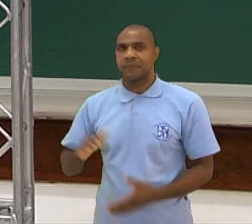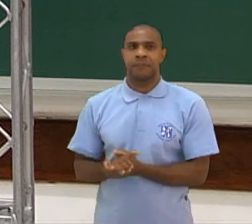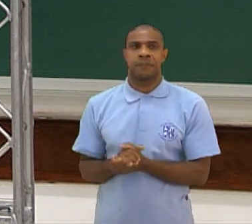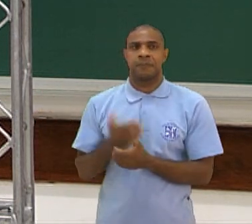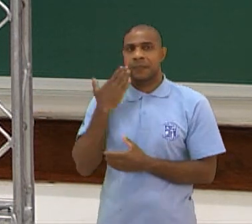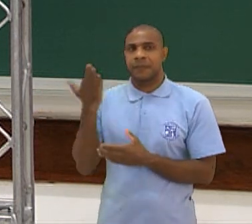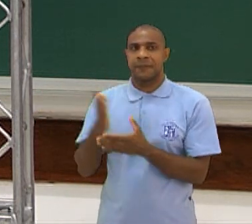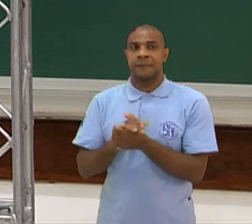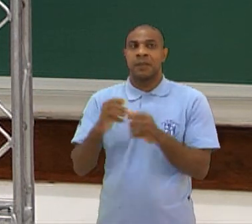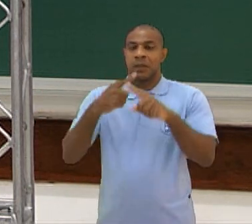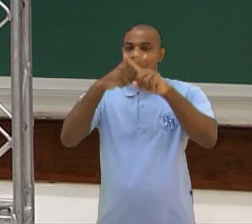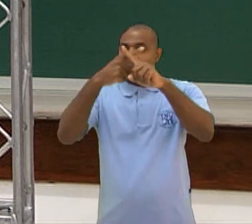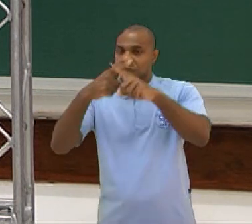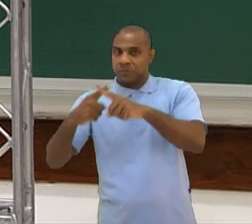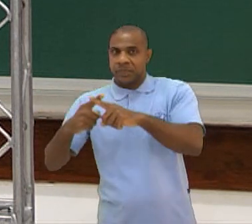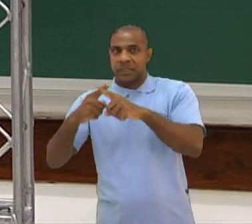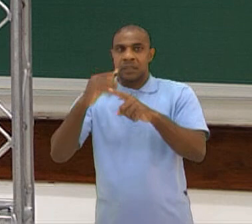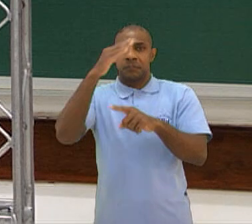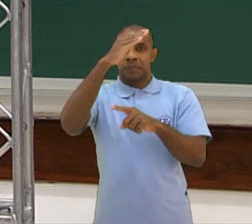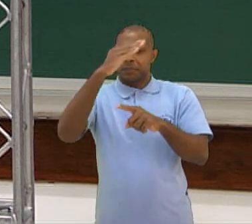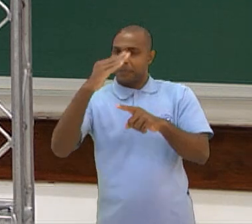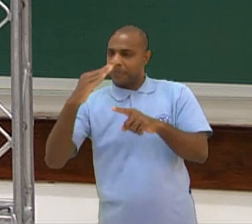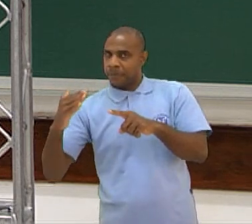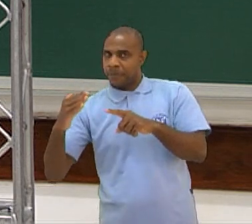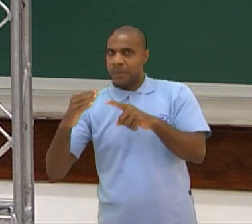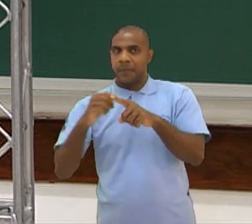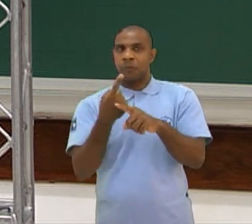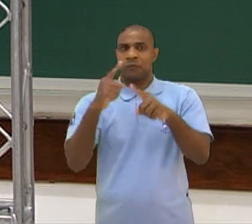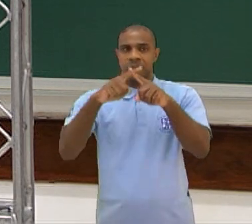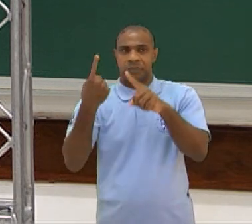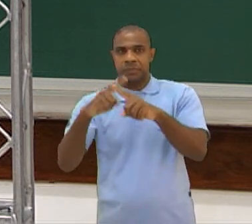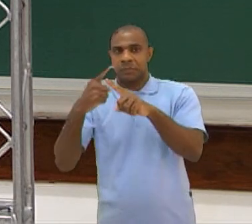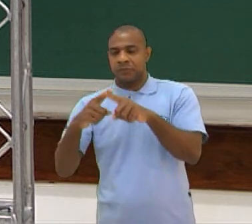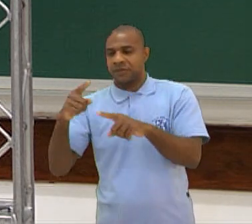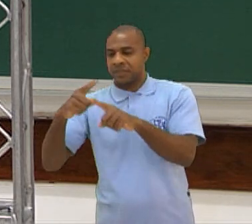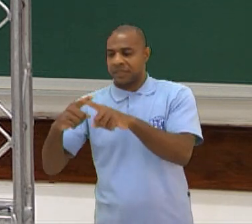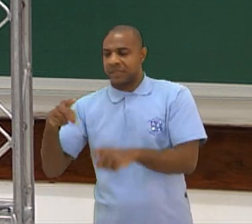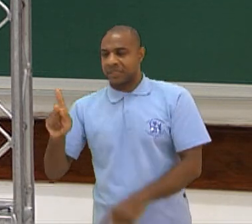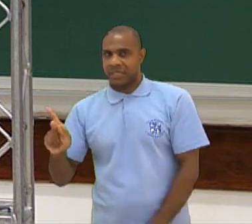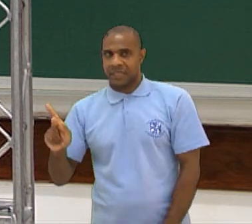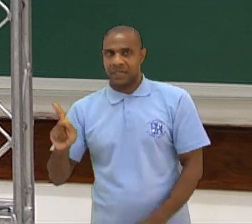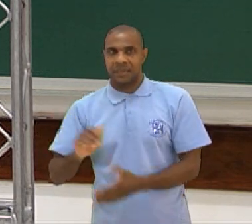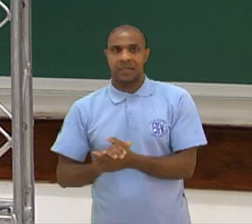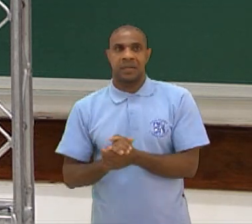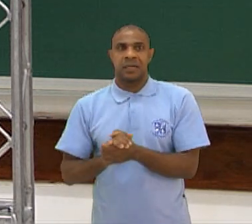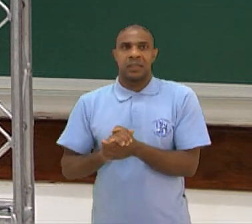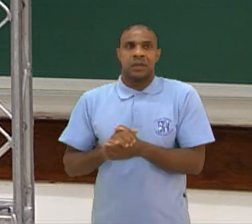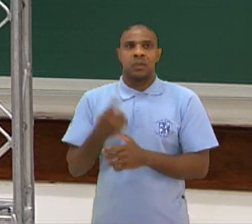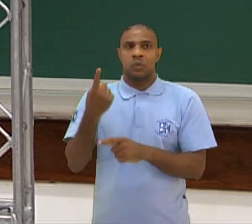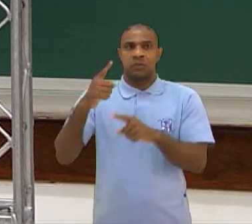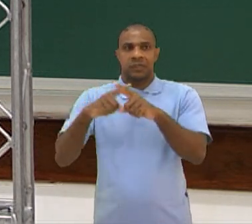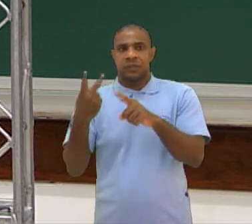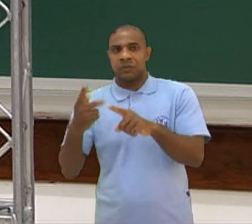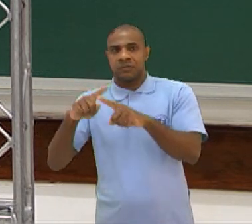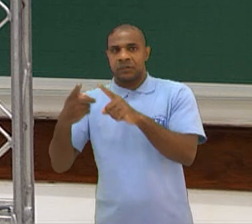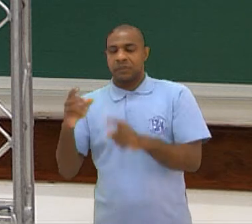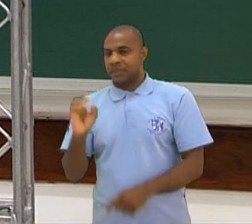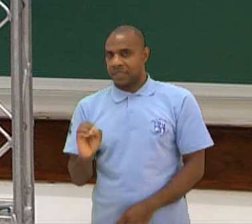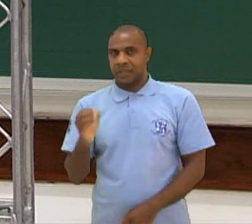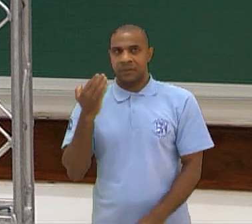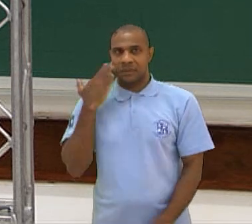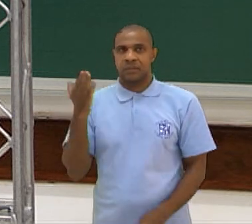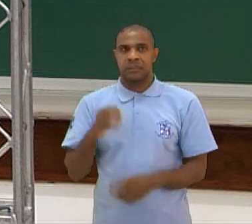As incógnitas são aqueles valores que se repetem nas equações, tá certo? O K não se repete em todas. Se o K se repetisse em todas e